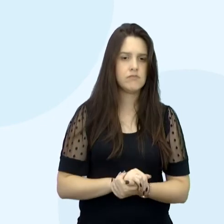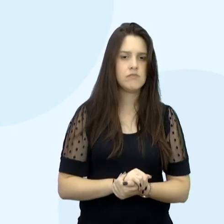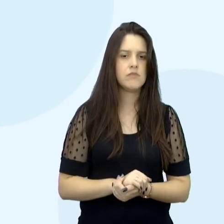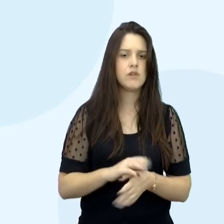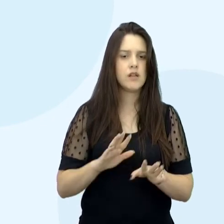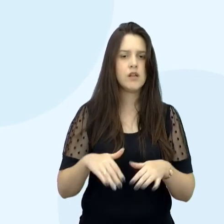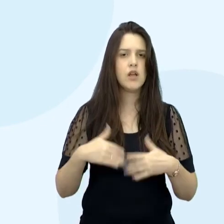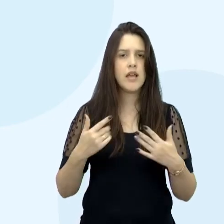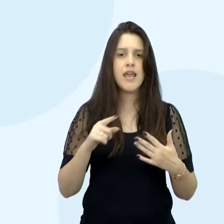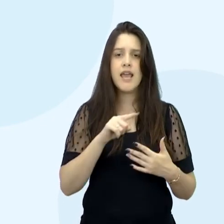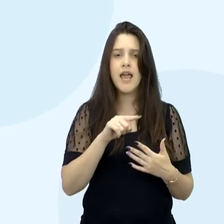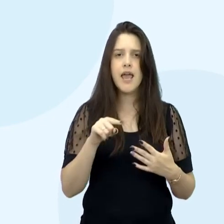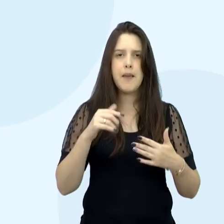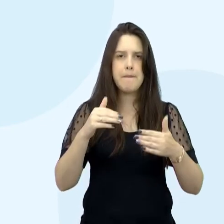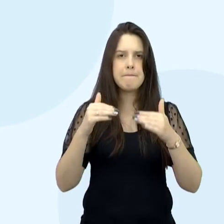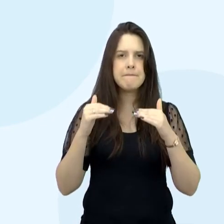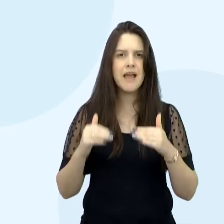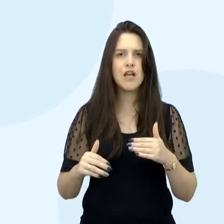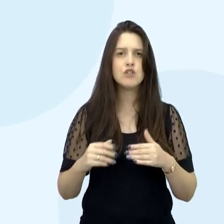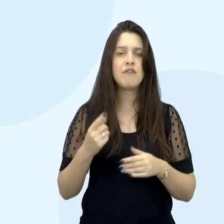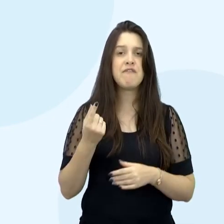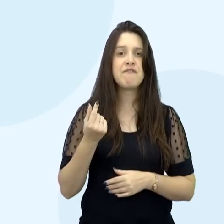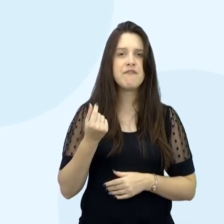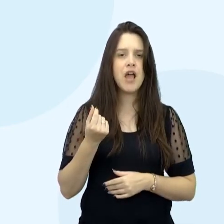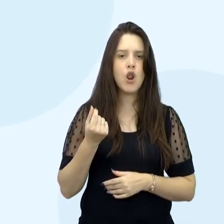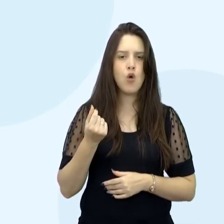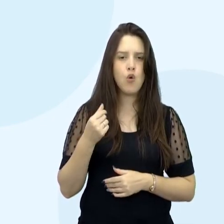Esses são os valores das parcelas, ó.